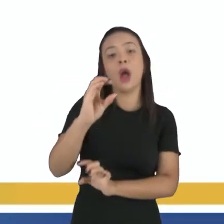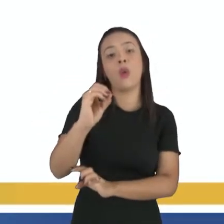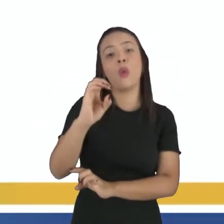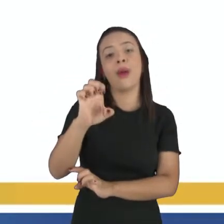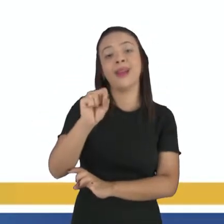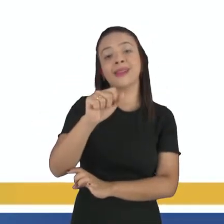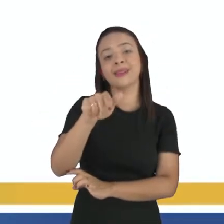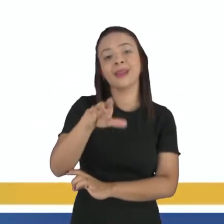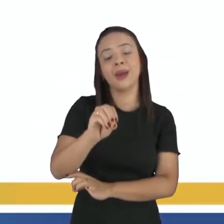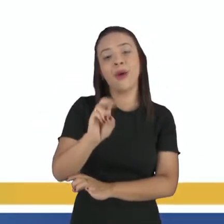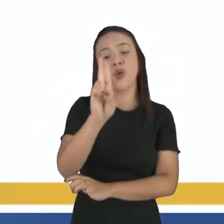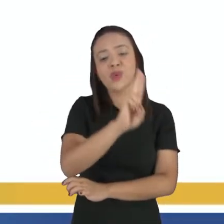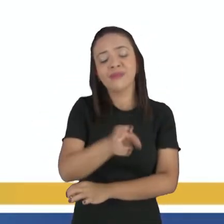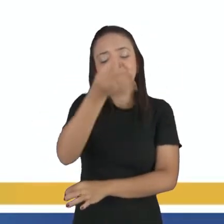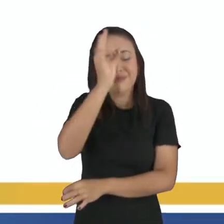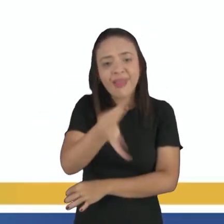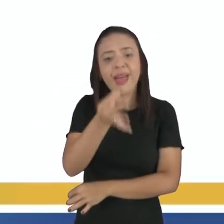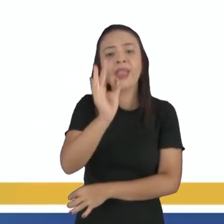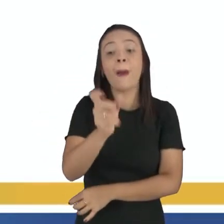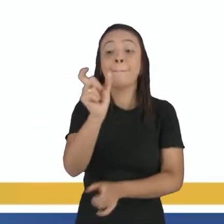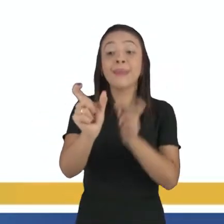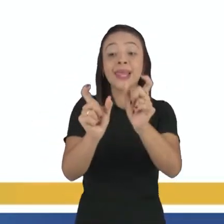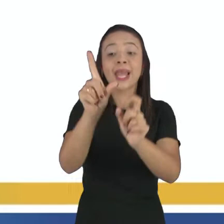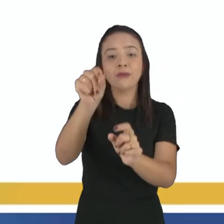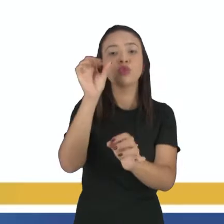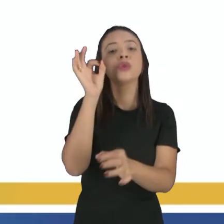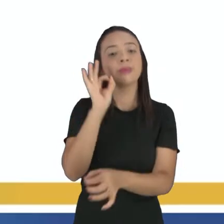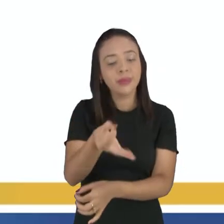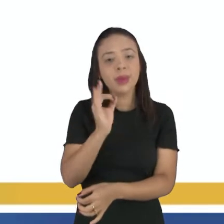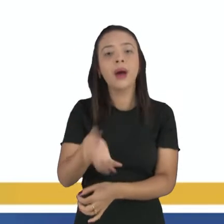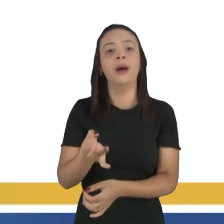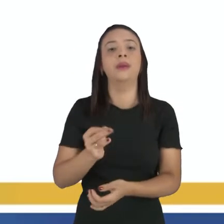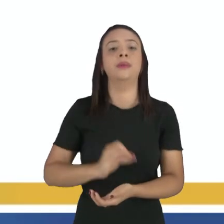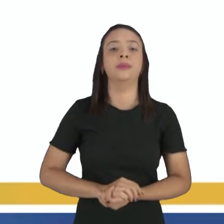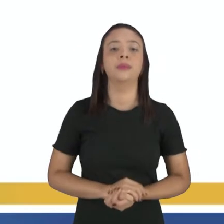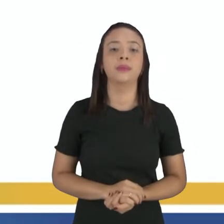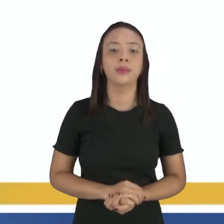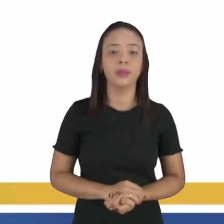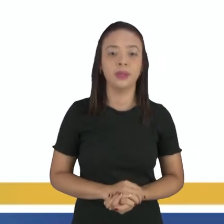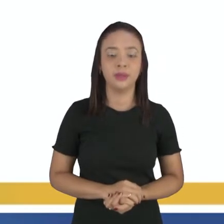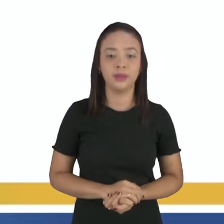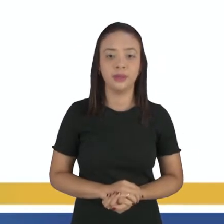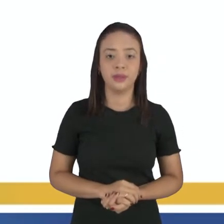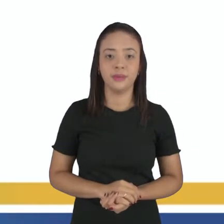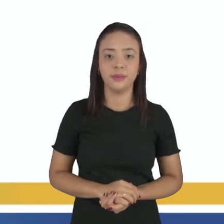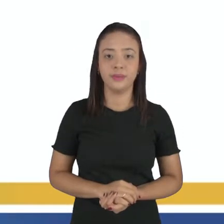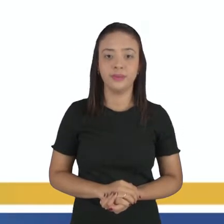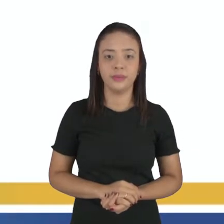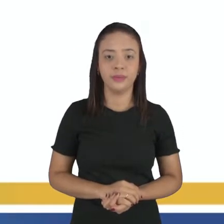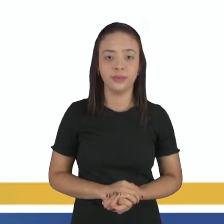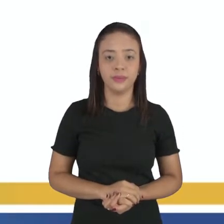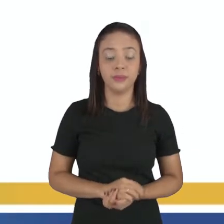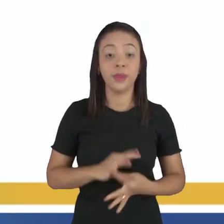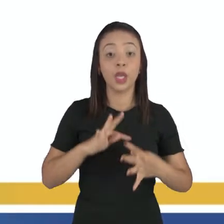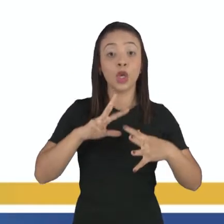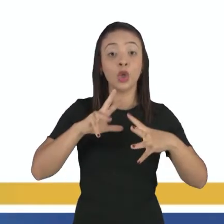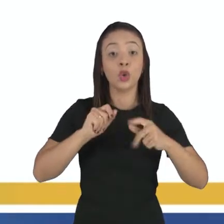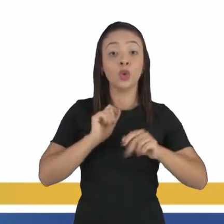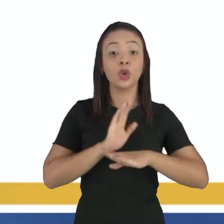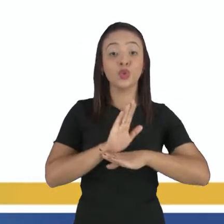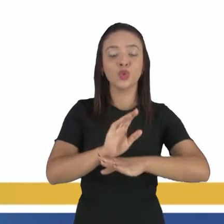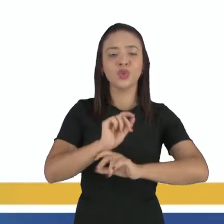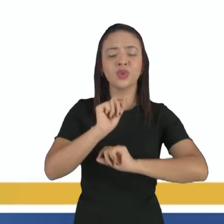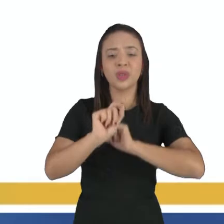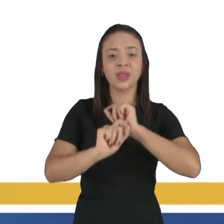que eu uso corretamente a palavra escolhida corretamente certo Ah e tudo isso nos